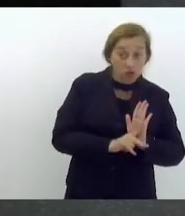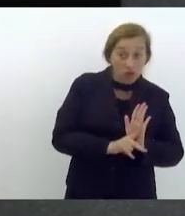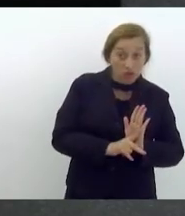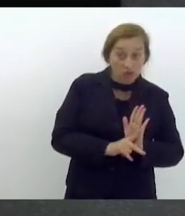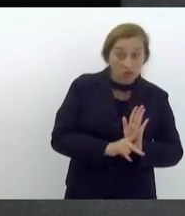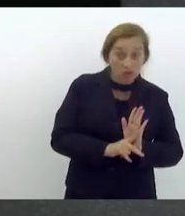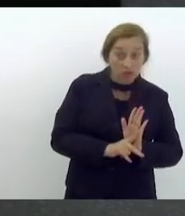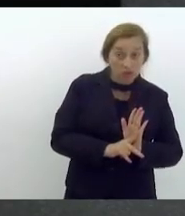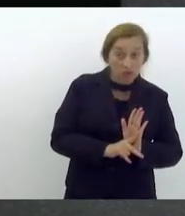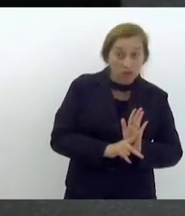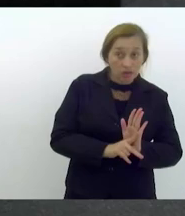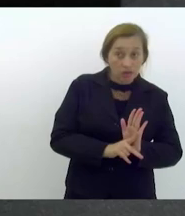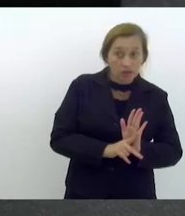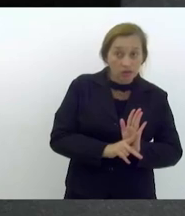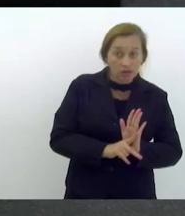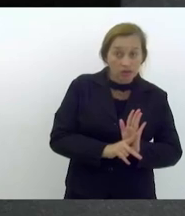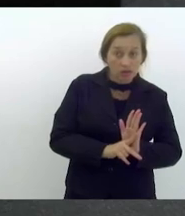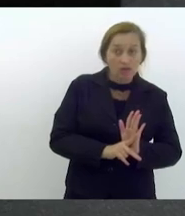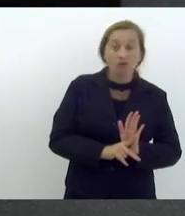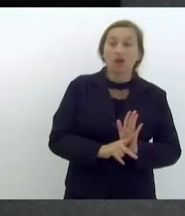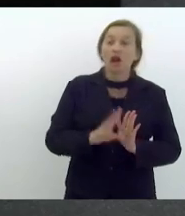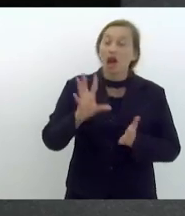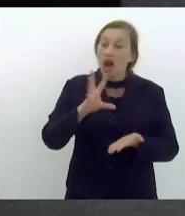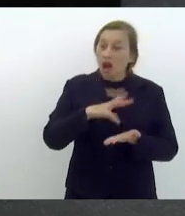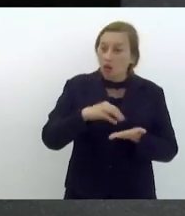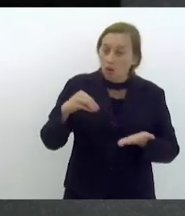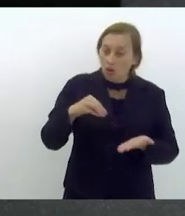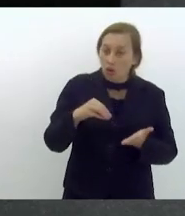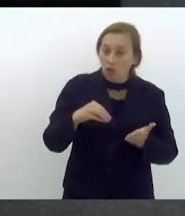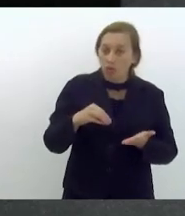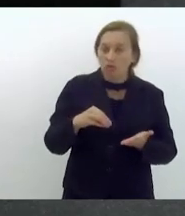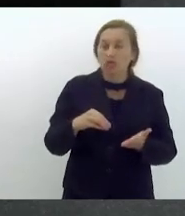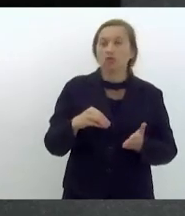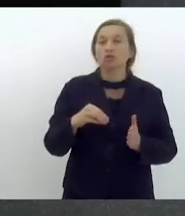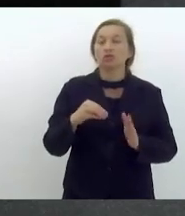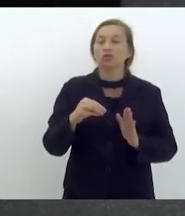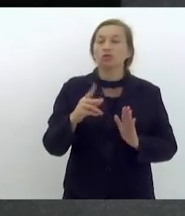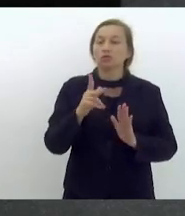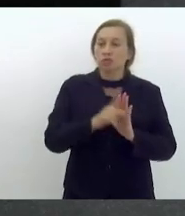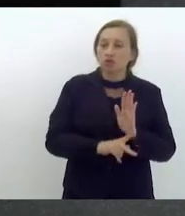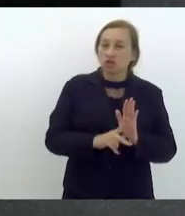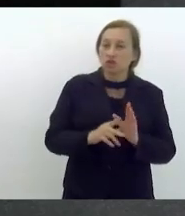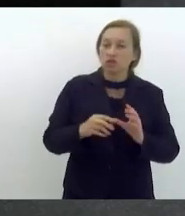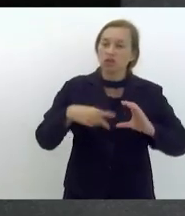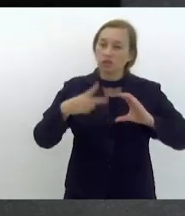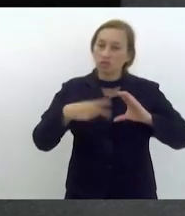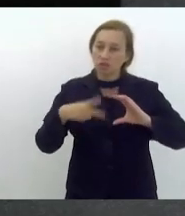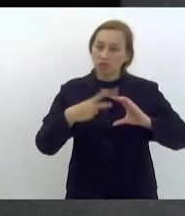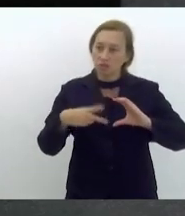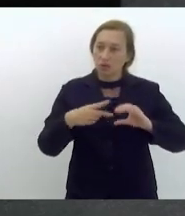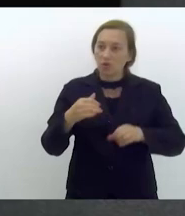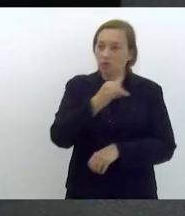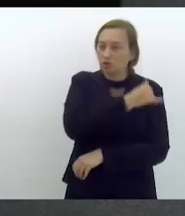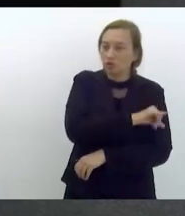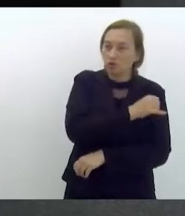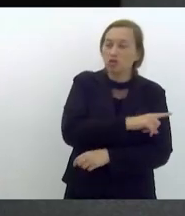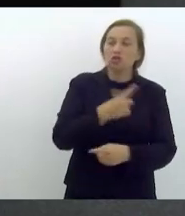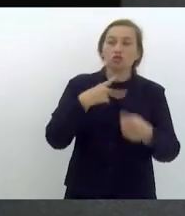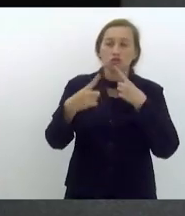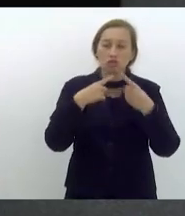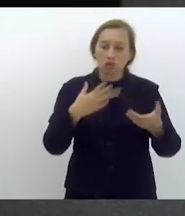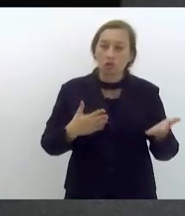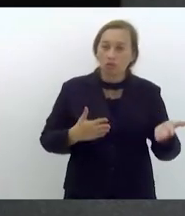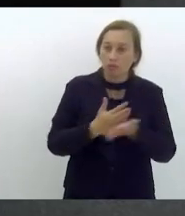vou representar esse projeto pegar a cópia do projeto na Câmara Municipal de Janeiro que depois de muitas discussão em debate conseguiram aprovar